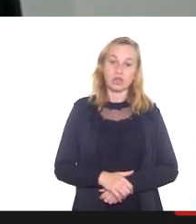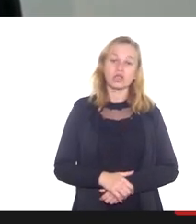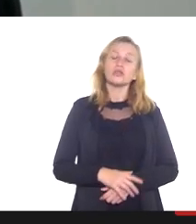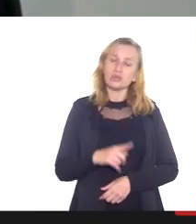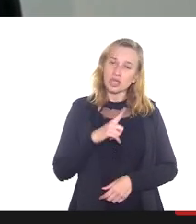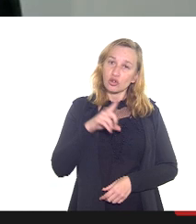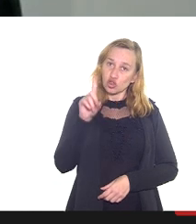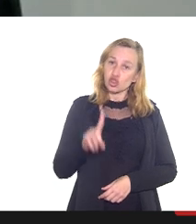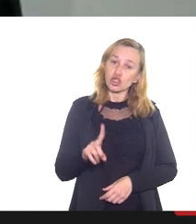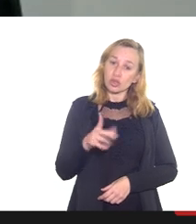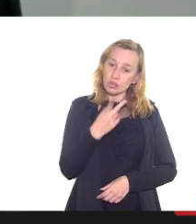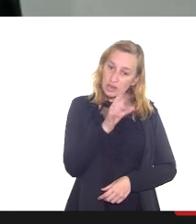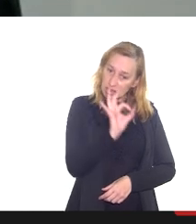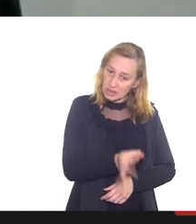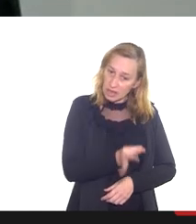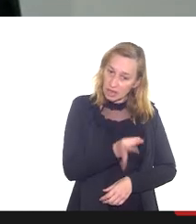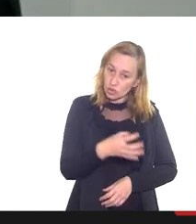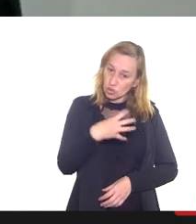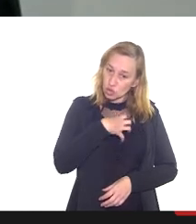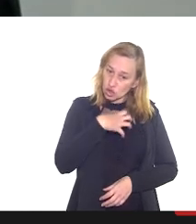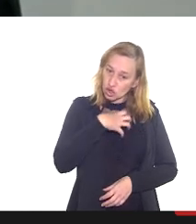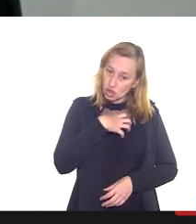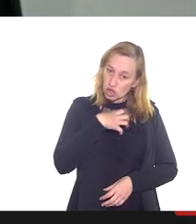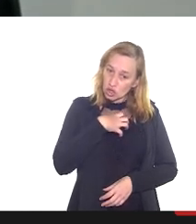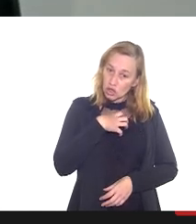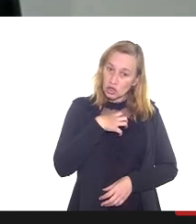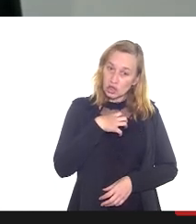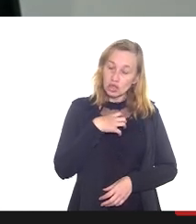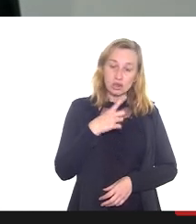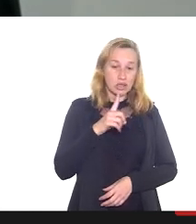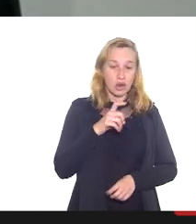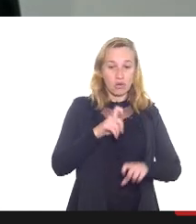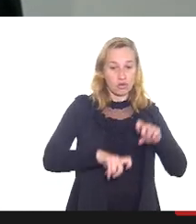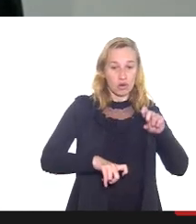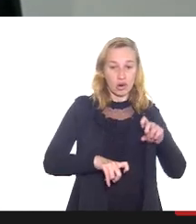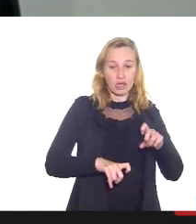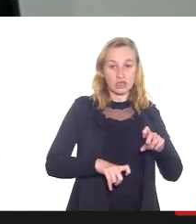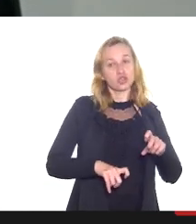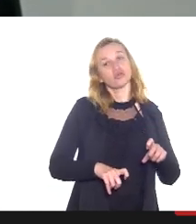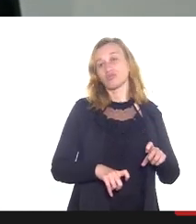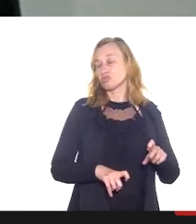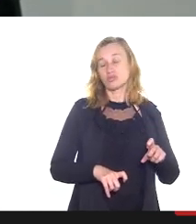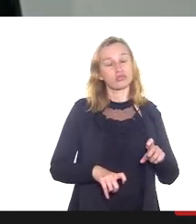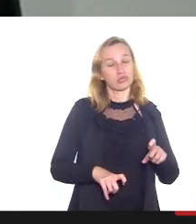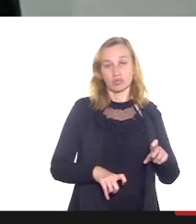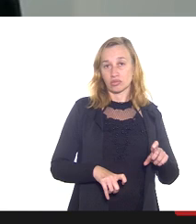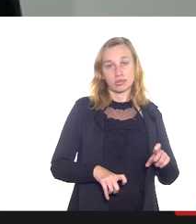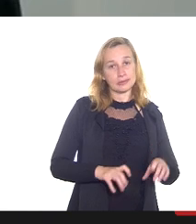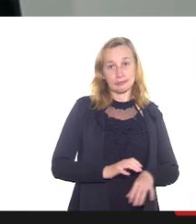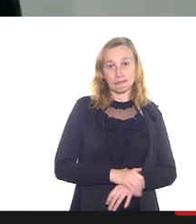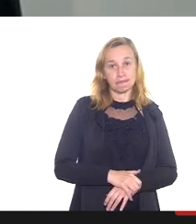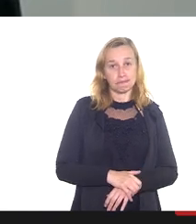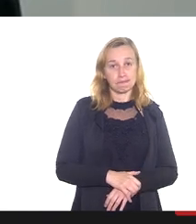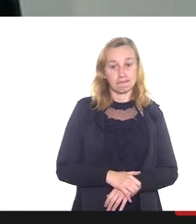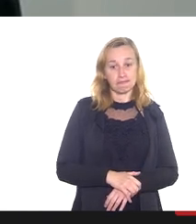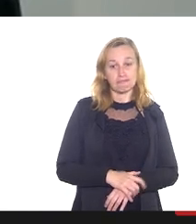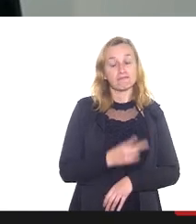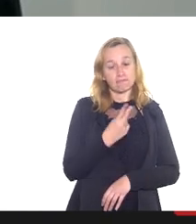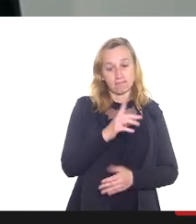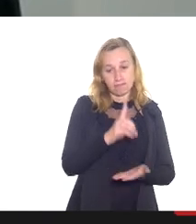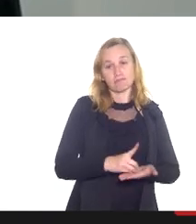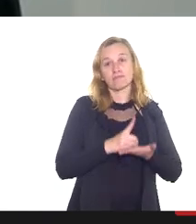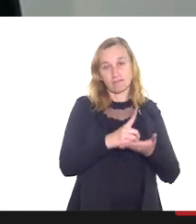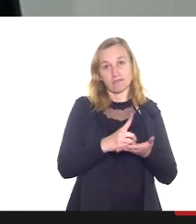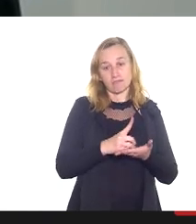os seus direitos garantidos no sentido de não serem violentadas, estupradas e ter a sua